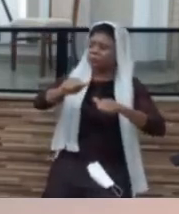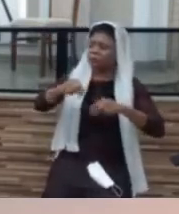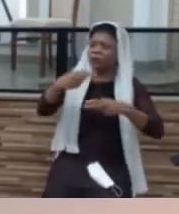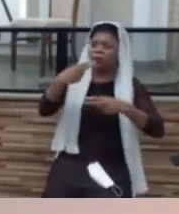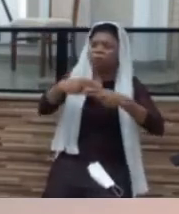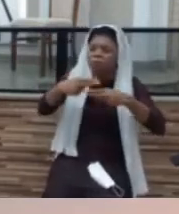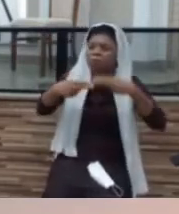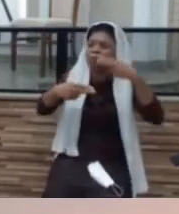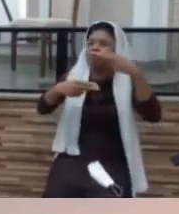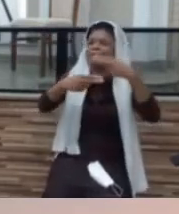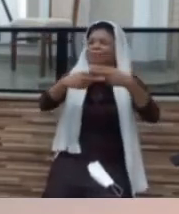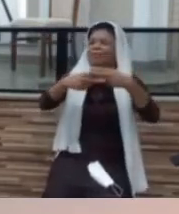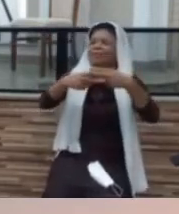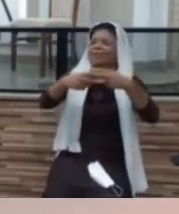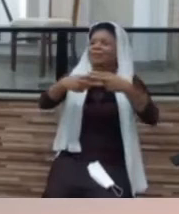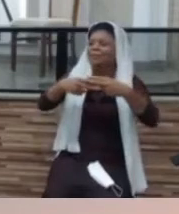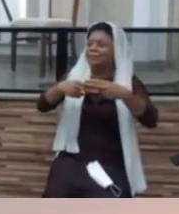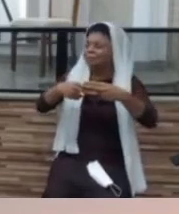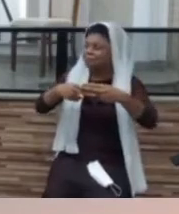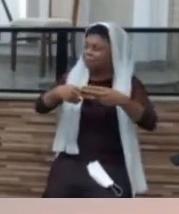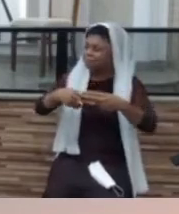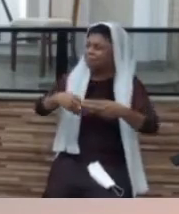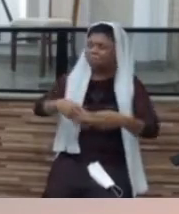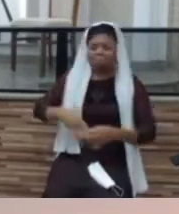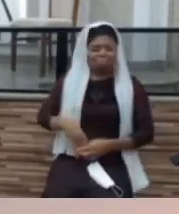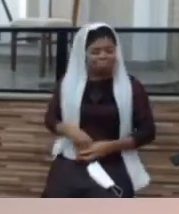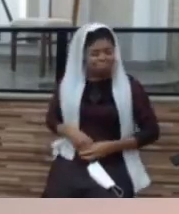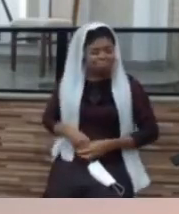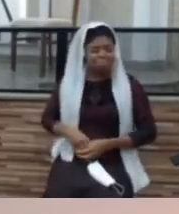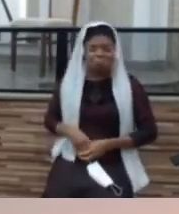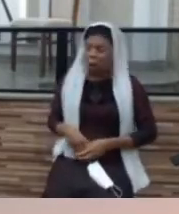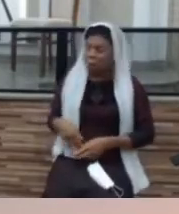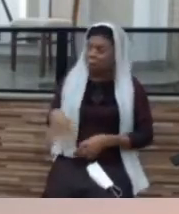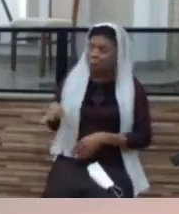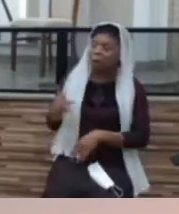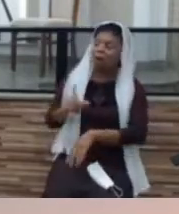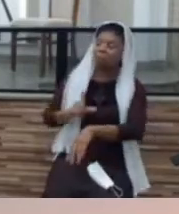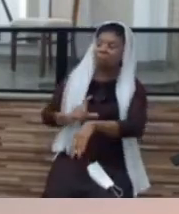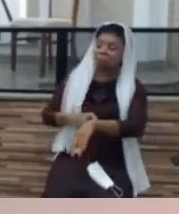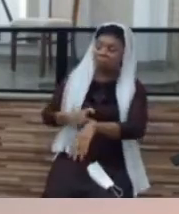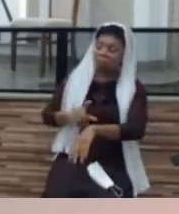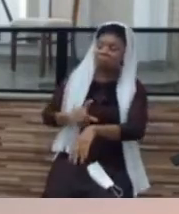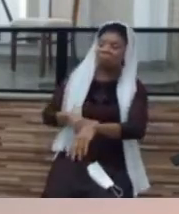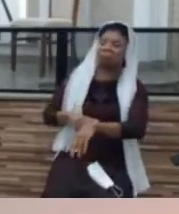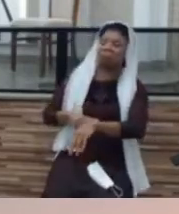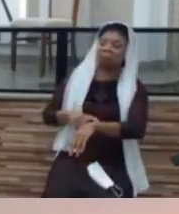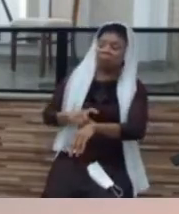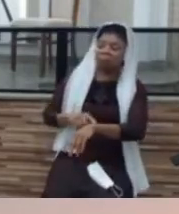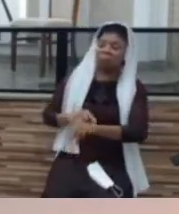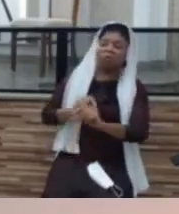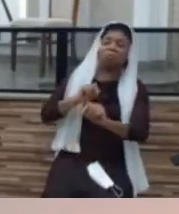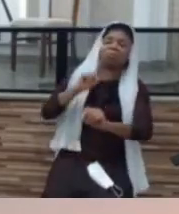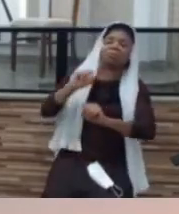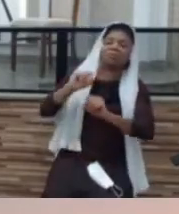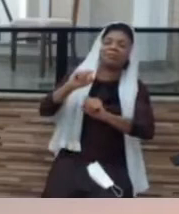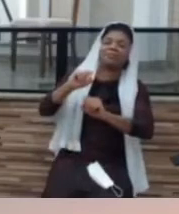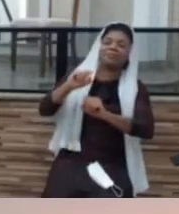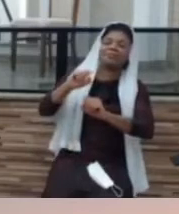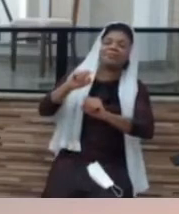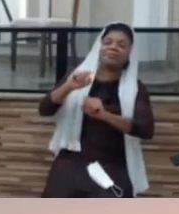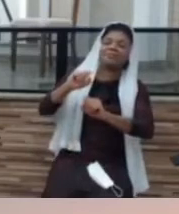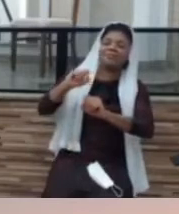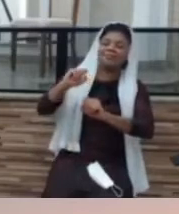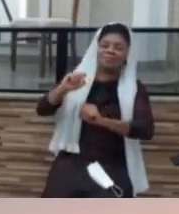um tempo de um avivamento espiritual. Esse tempo aqui, porque o povo, irmãos, esteve cativo no cativeiro